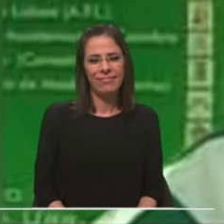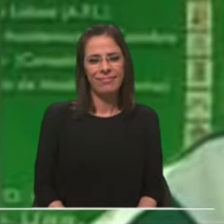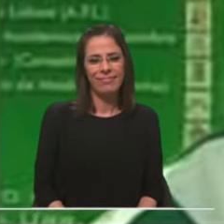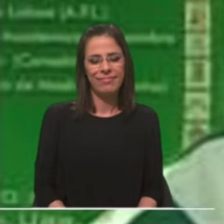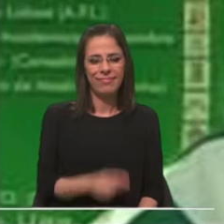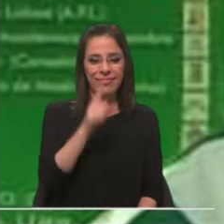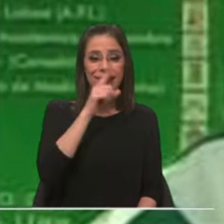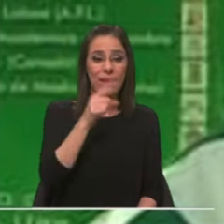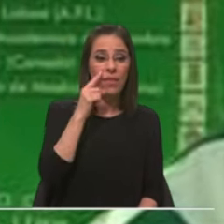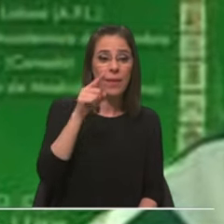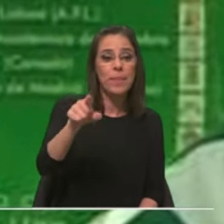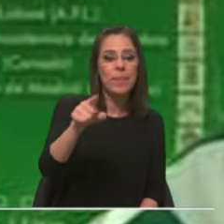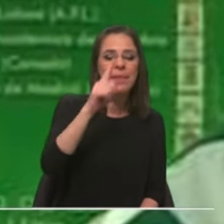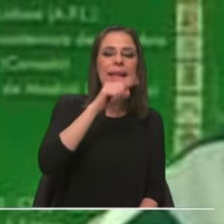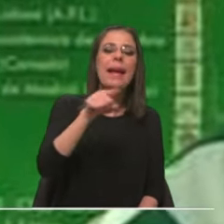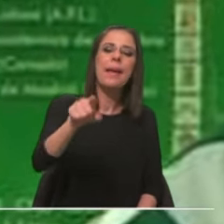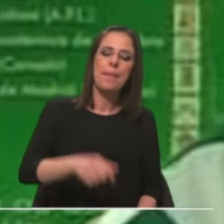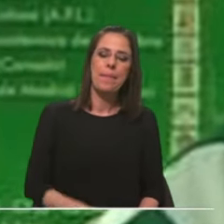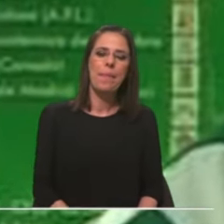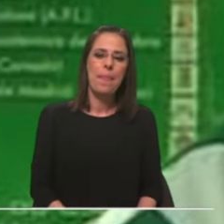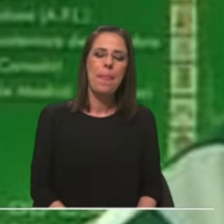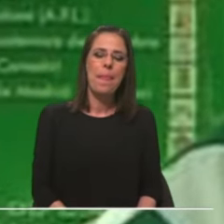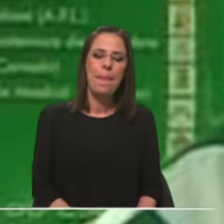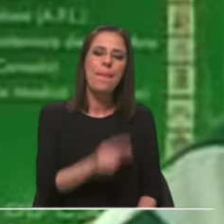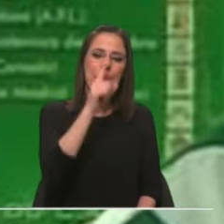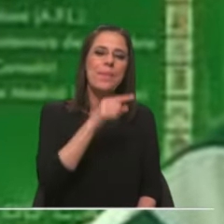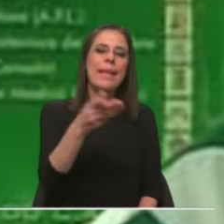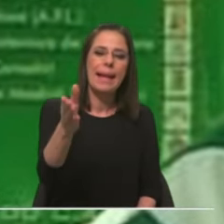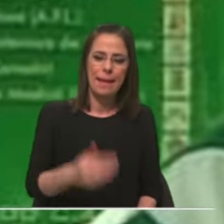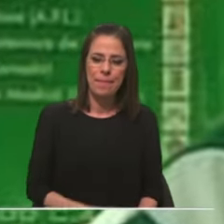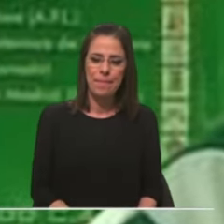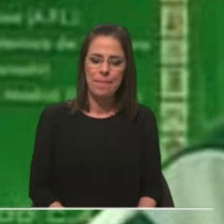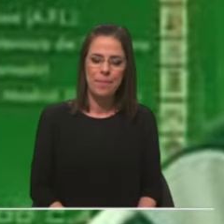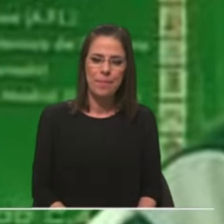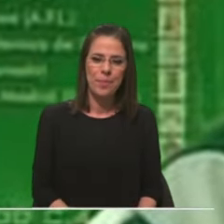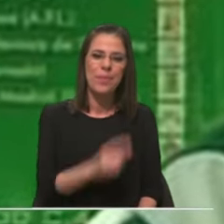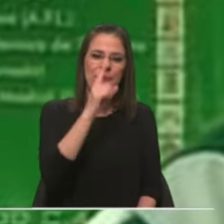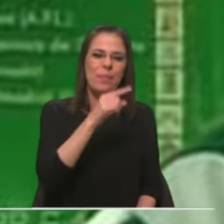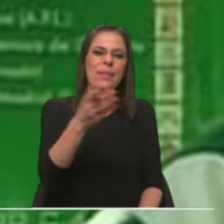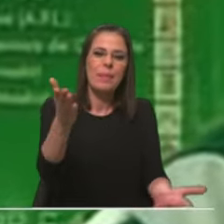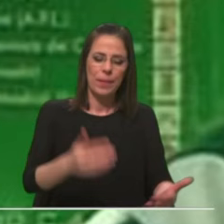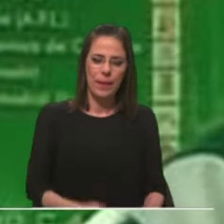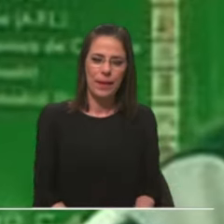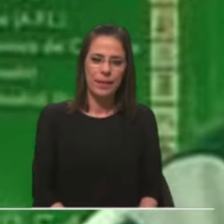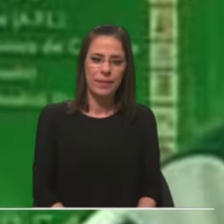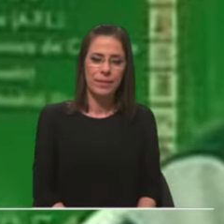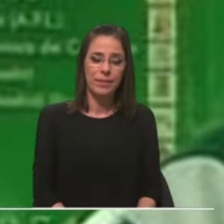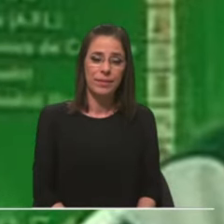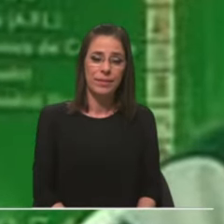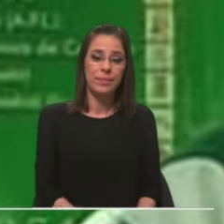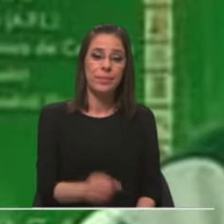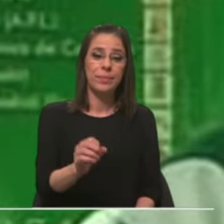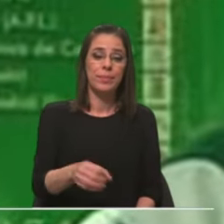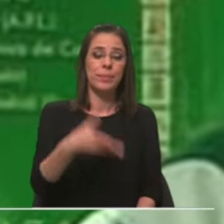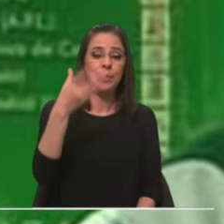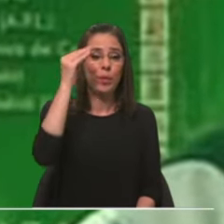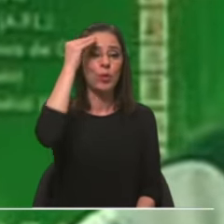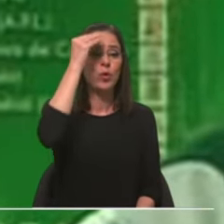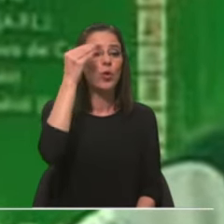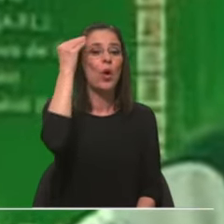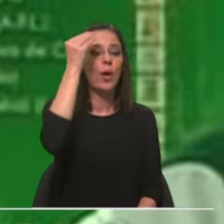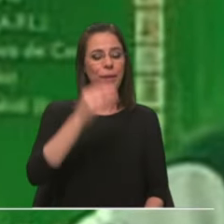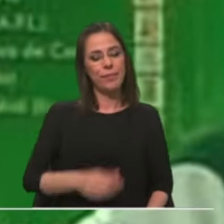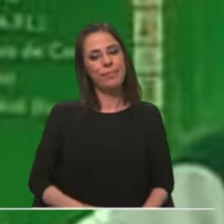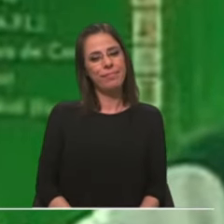Está ali, olha, está ali. Lá em cima. Quem era este menino? Aquilo foi no princípio do sonho, não é?